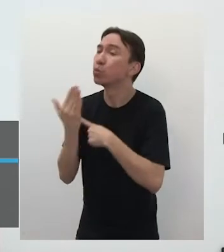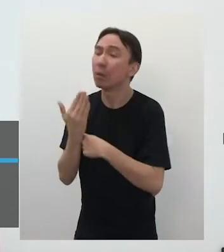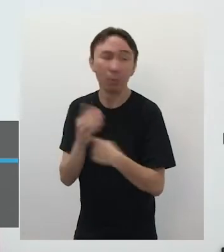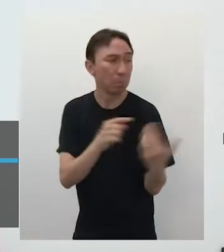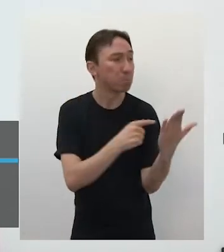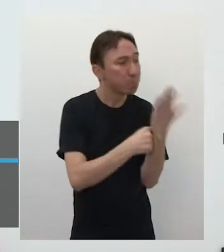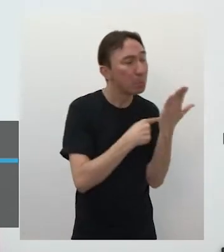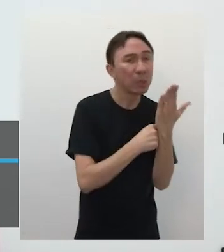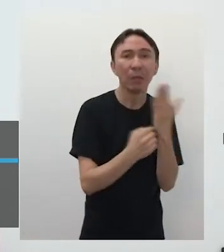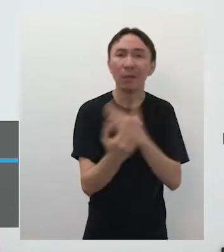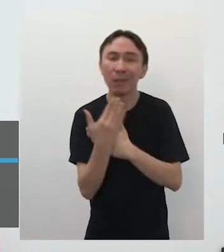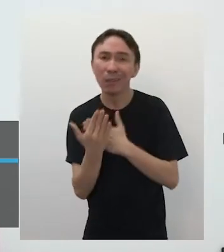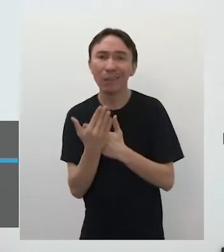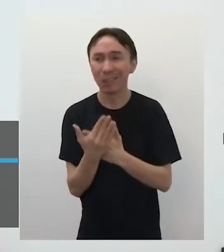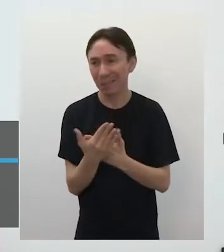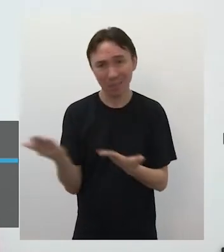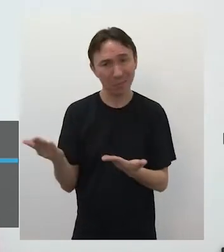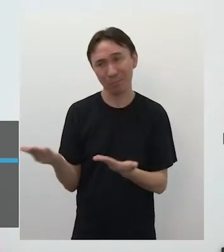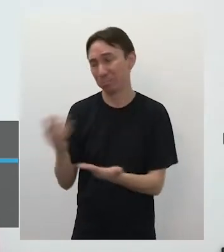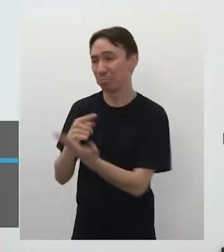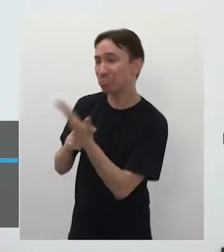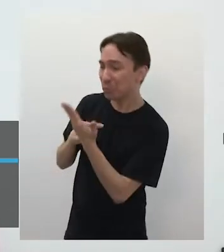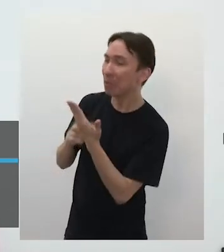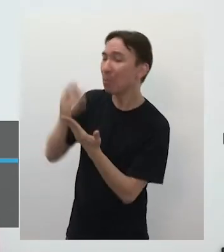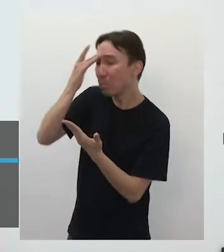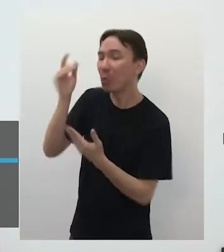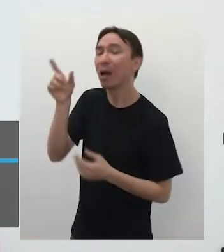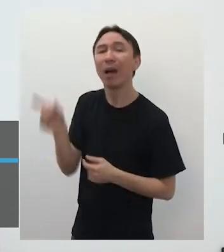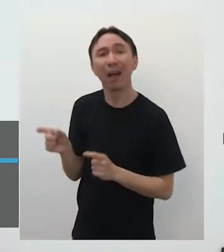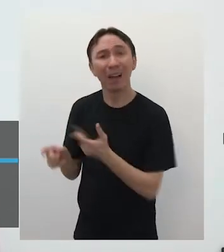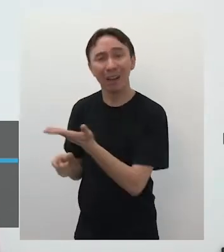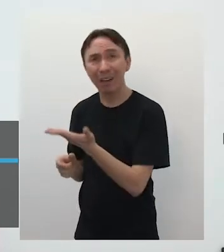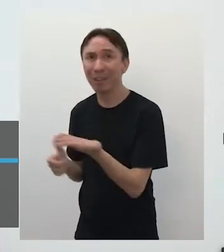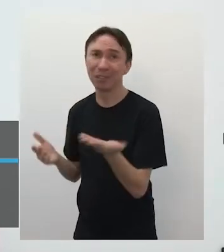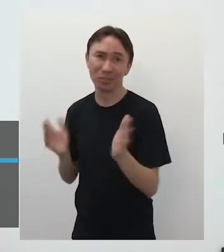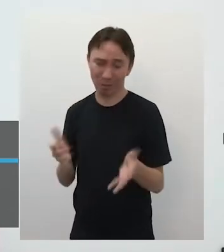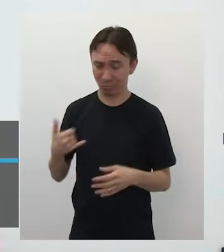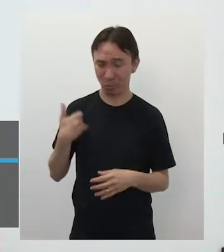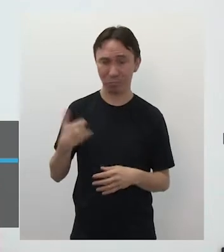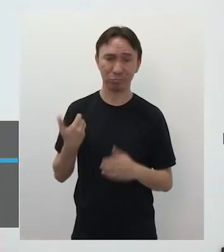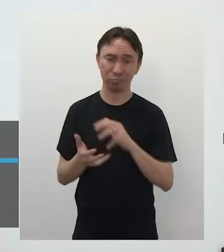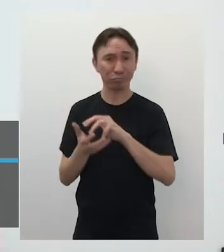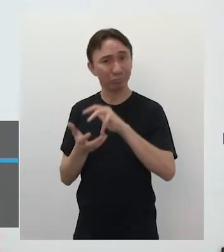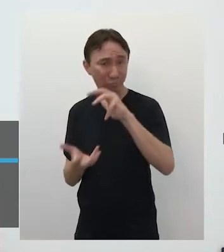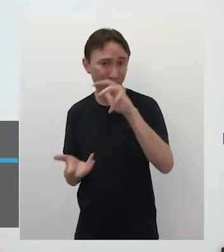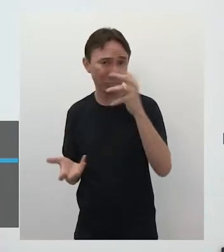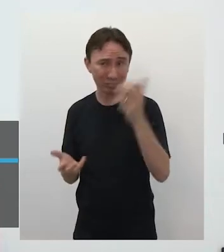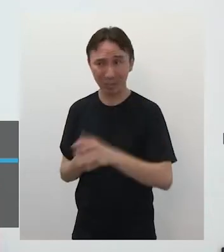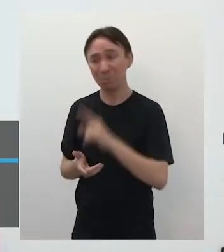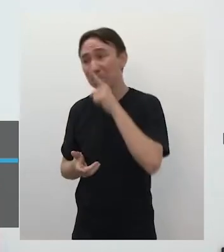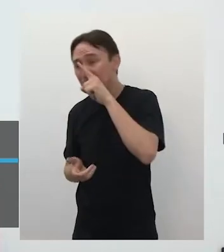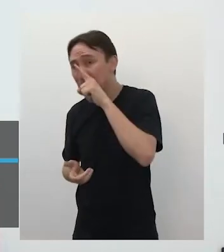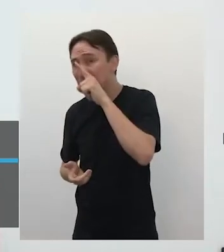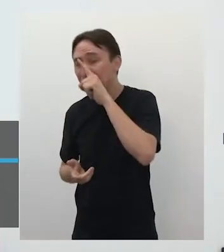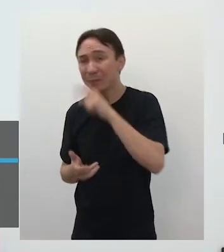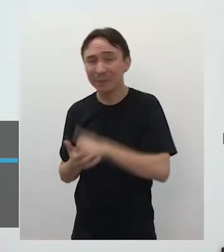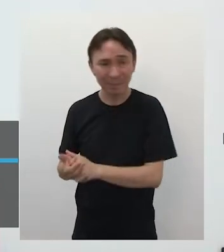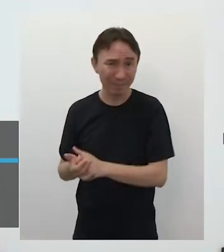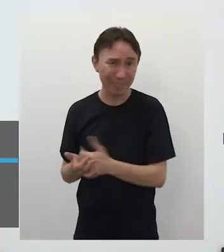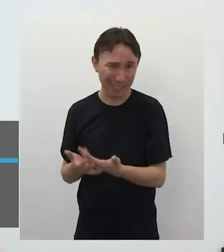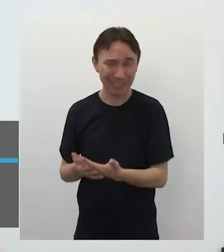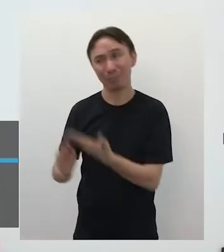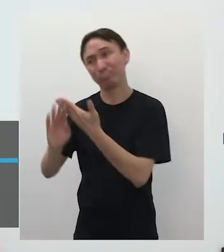digo que nós precisamos sempre estar atentos ao outro, o que o outro está passando, quem é o outro, ouvir